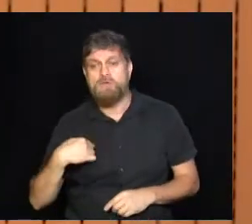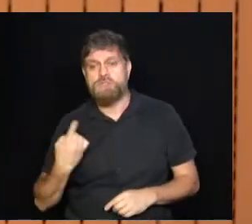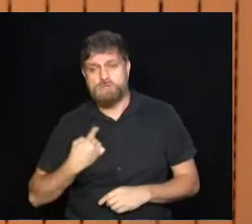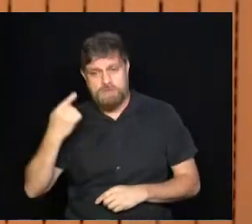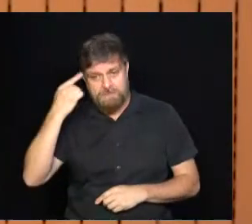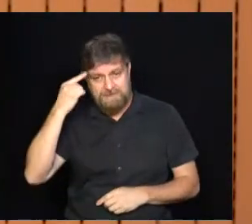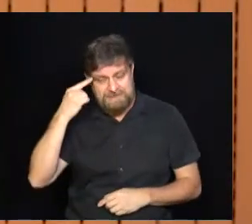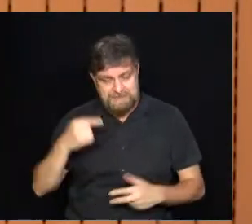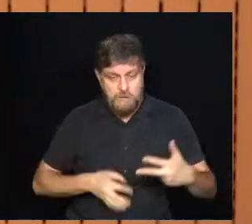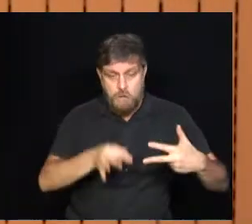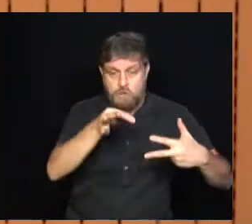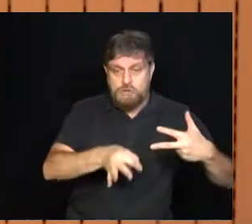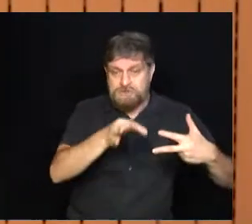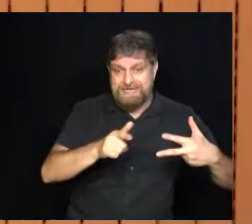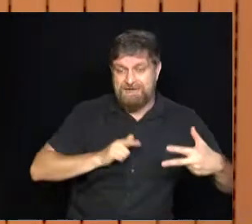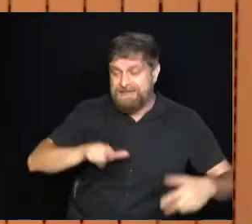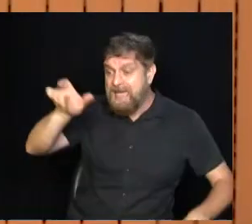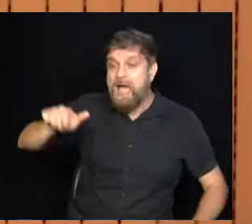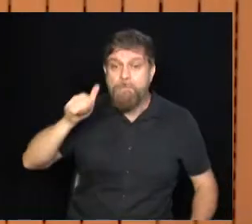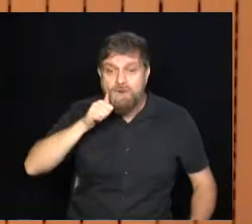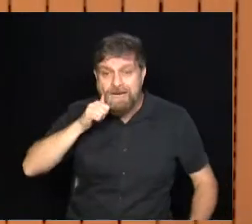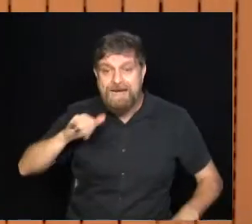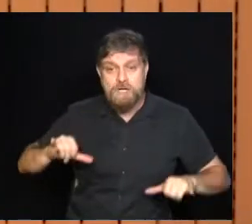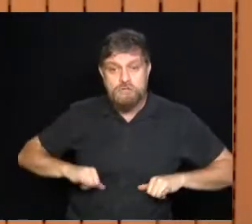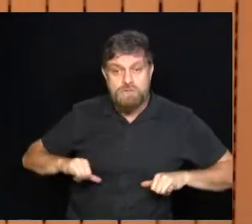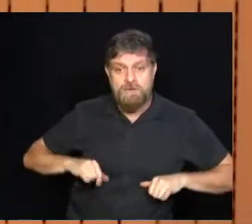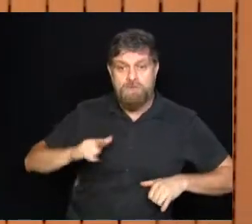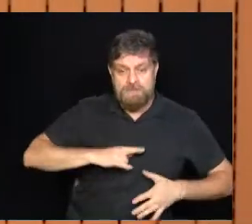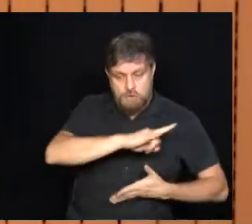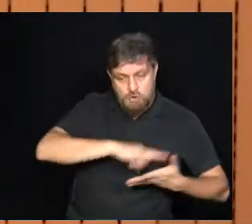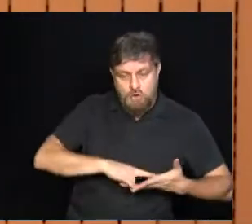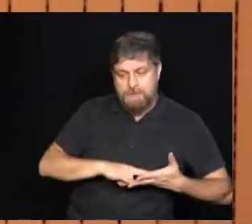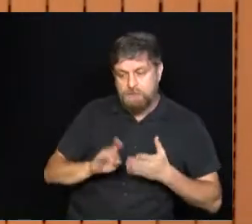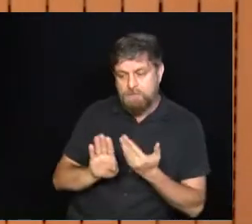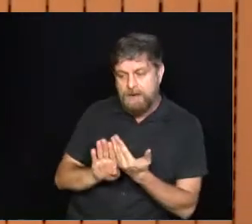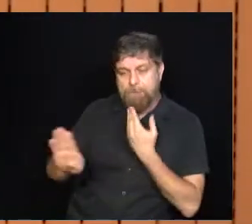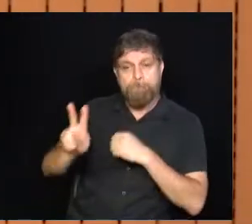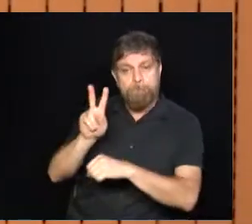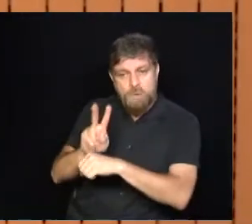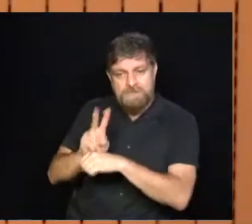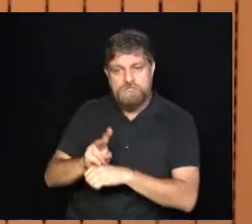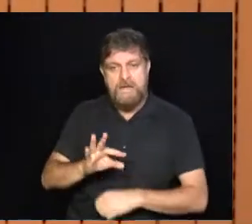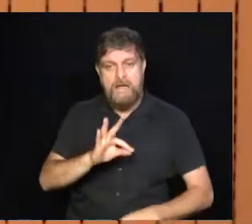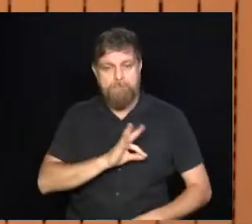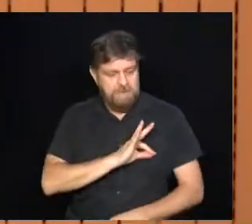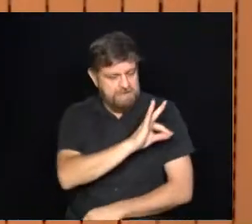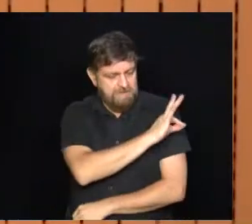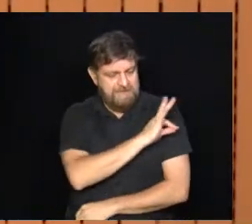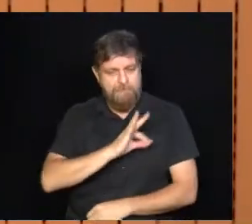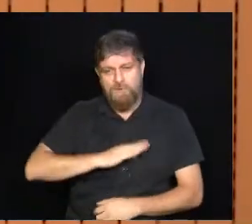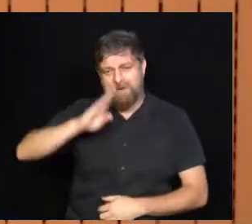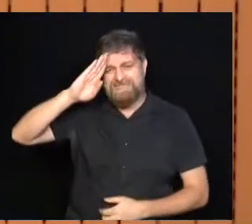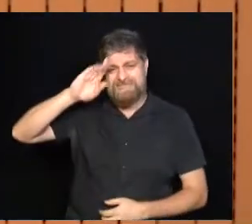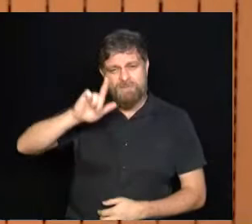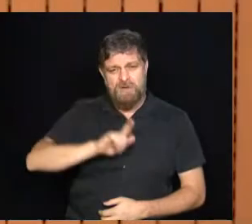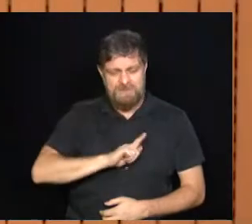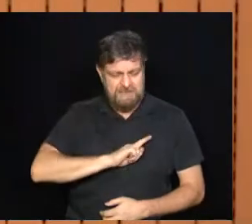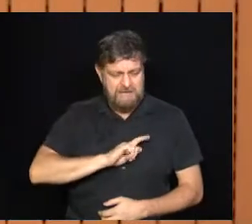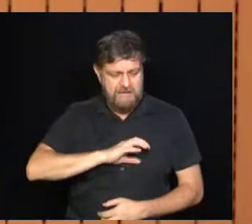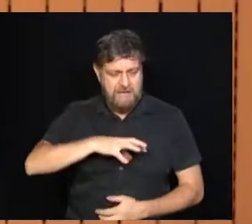medidas protetivas. E aí as polícias, sejam ela militar, civil, as DDMs, a Guarda